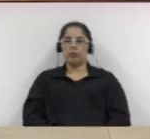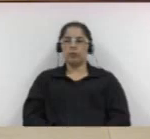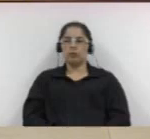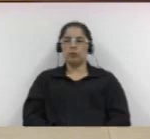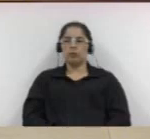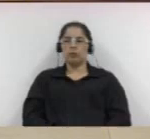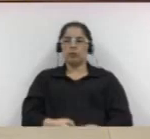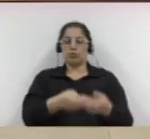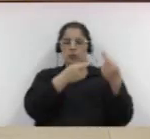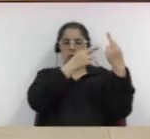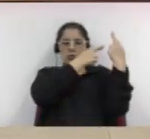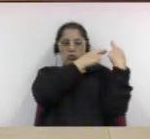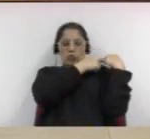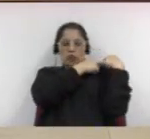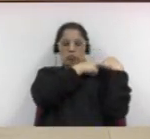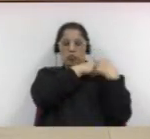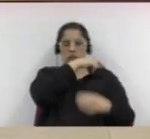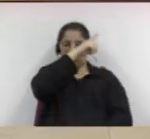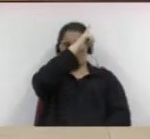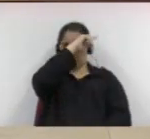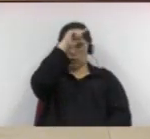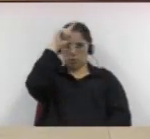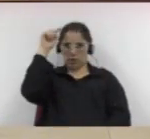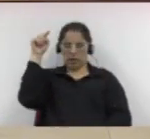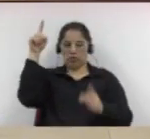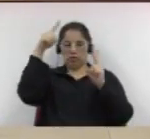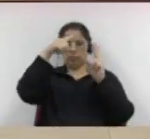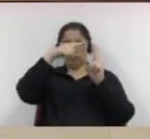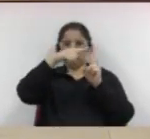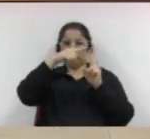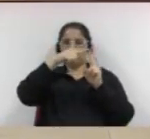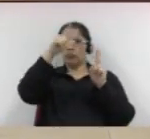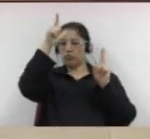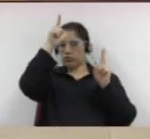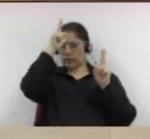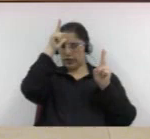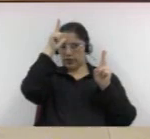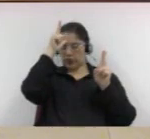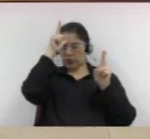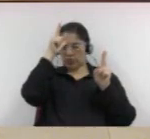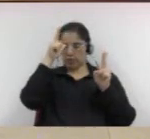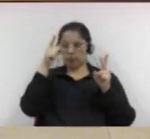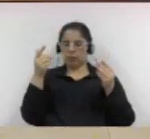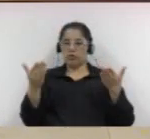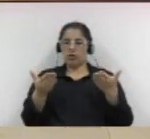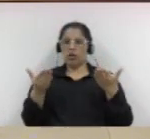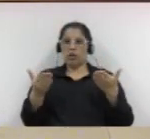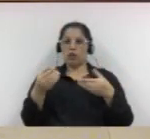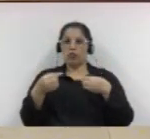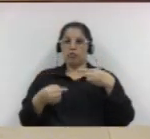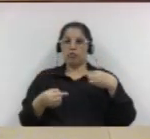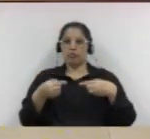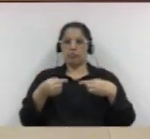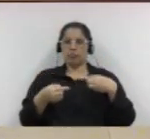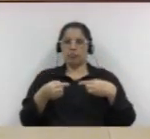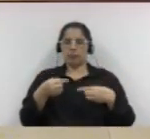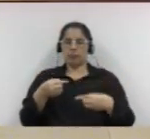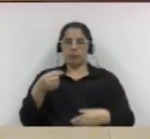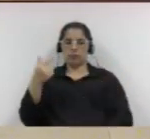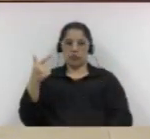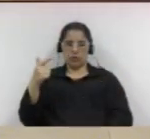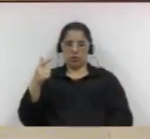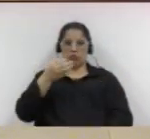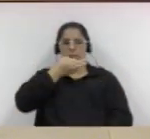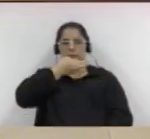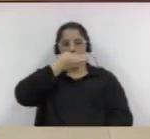Autora, vereadora doutora Mayra da Costa e Sidney Pascotto. Requerimento número 844 em discussão. Não havendo quem